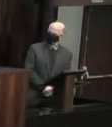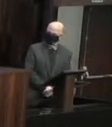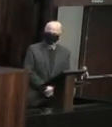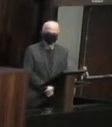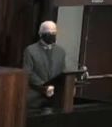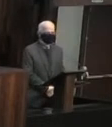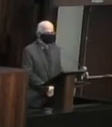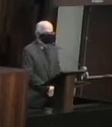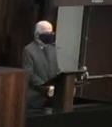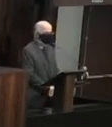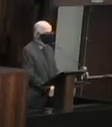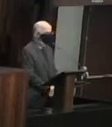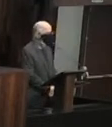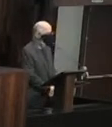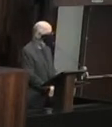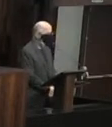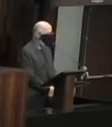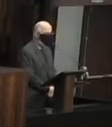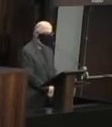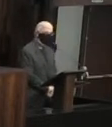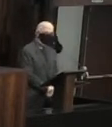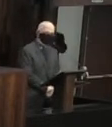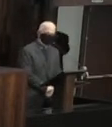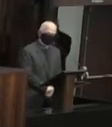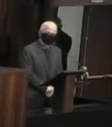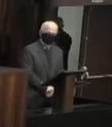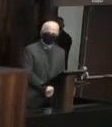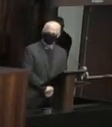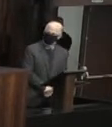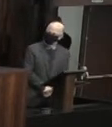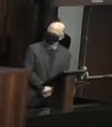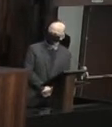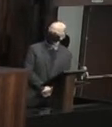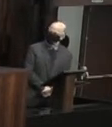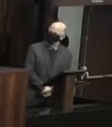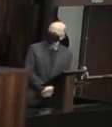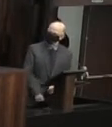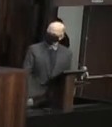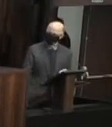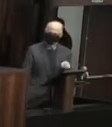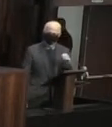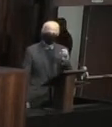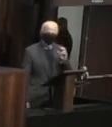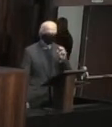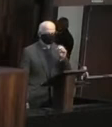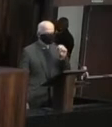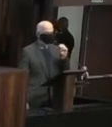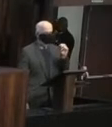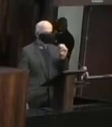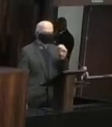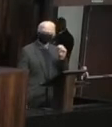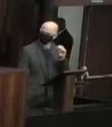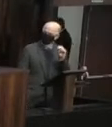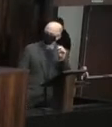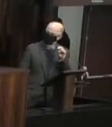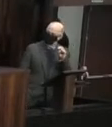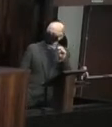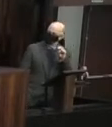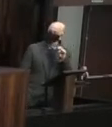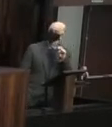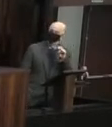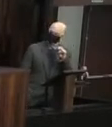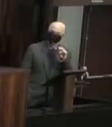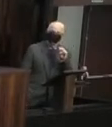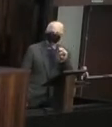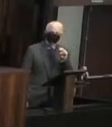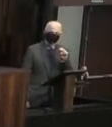novo, mas os nossos compromissos e as nossas lutas, senhora presidente,